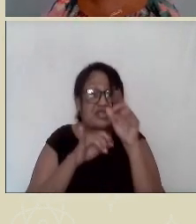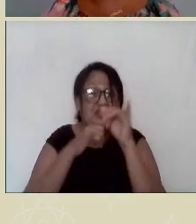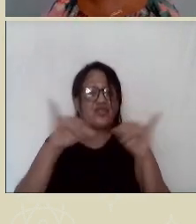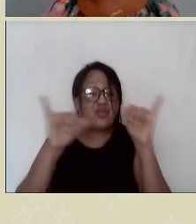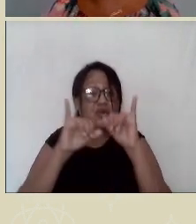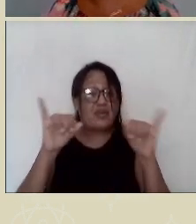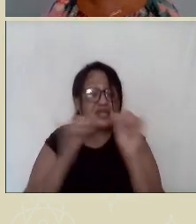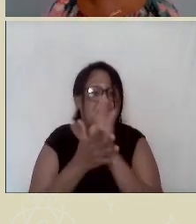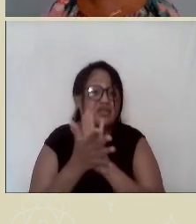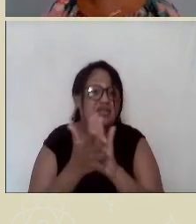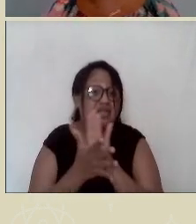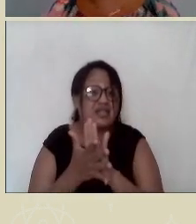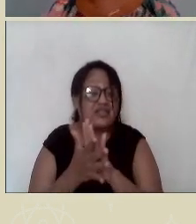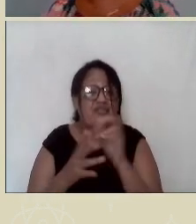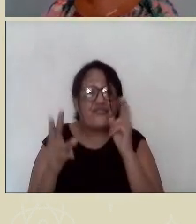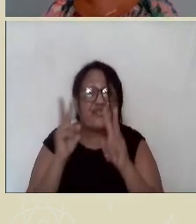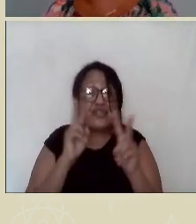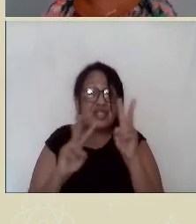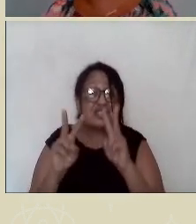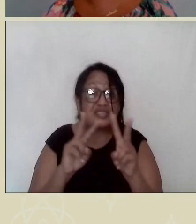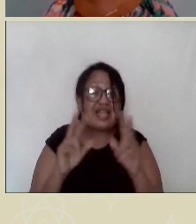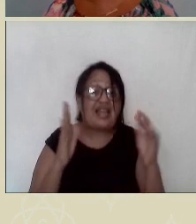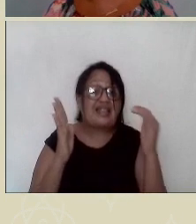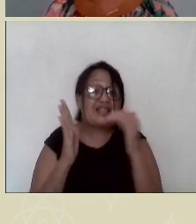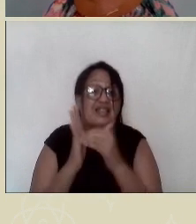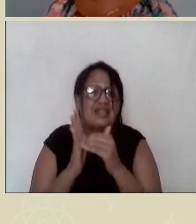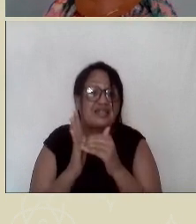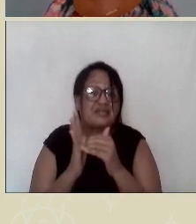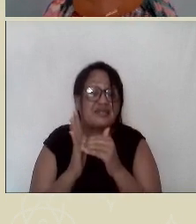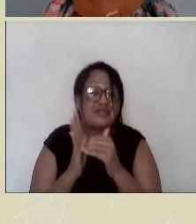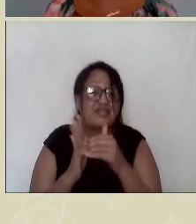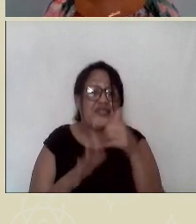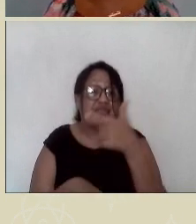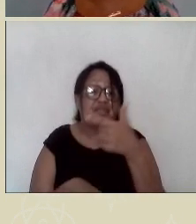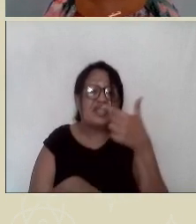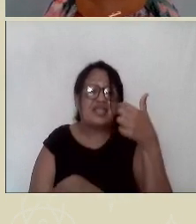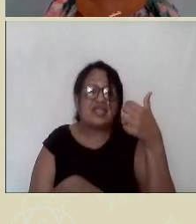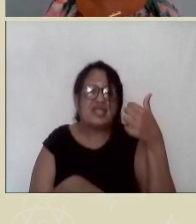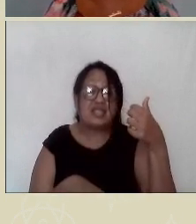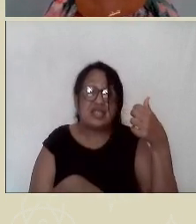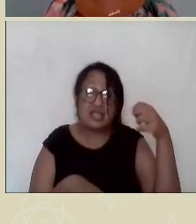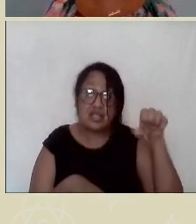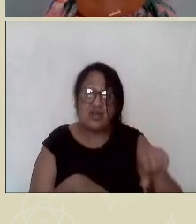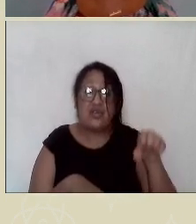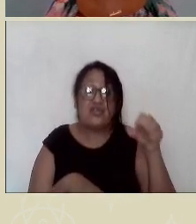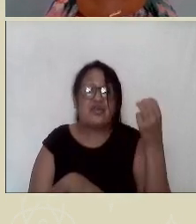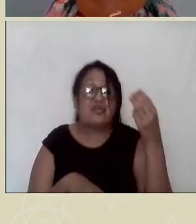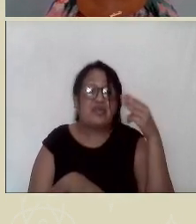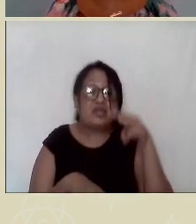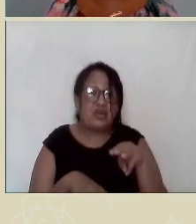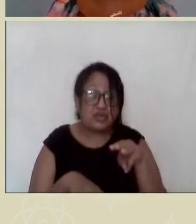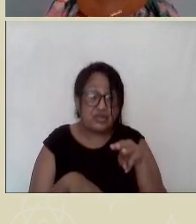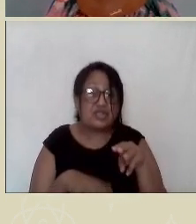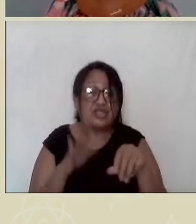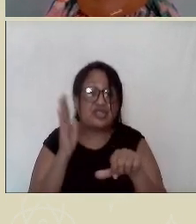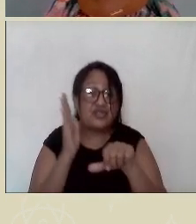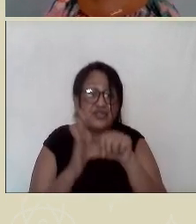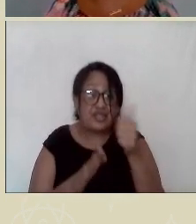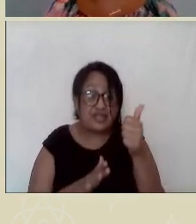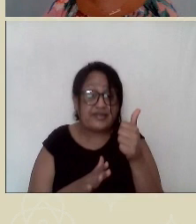fossem vistas vistas até por até 29 milhões de vezes no último mês dizia a atualização